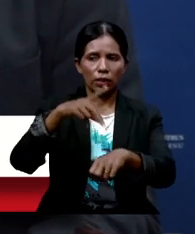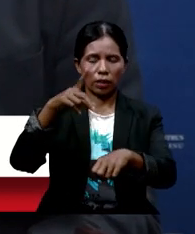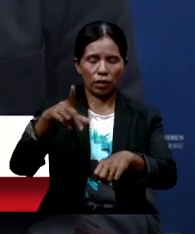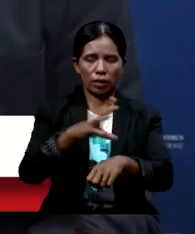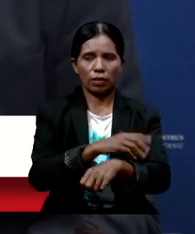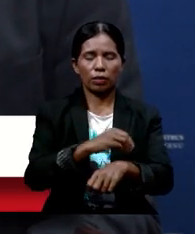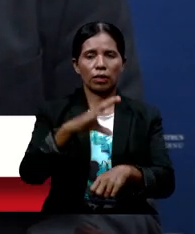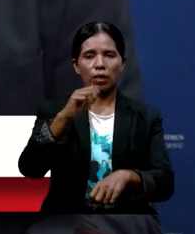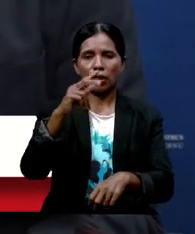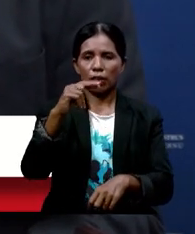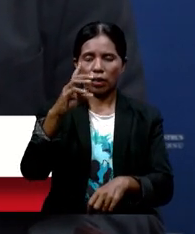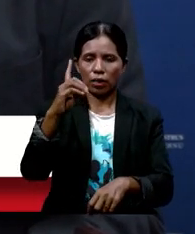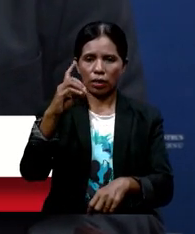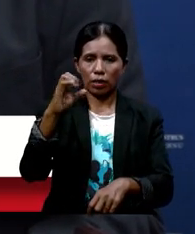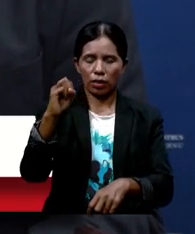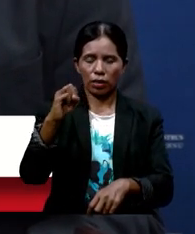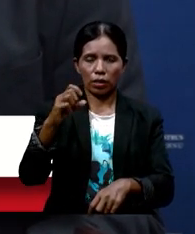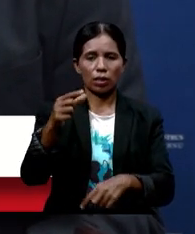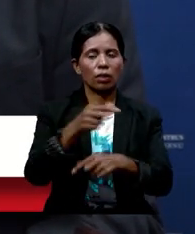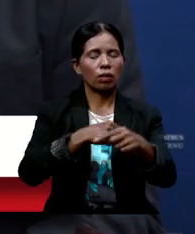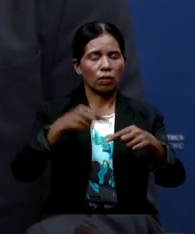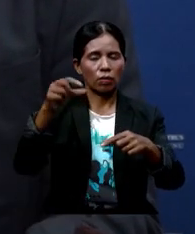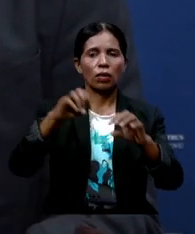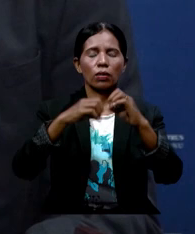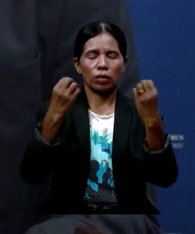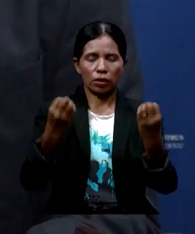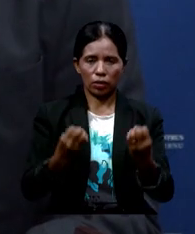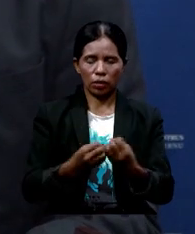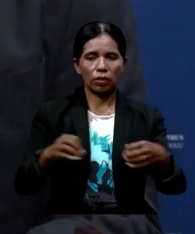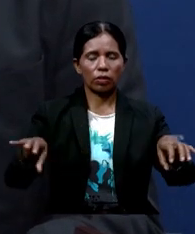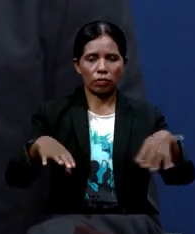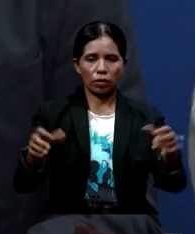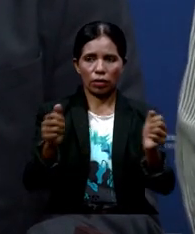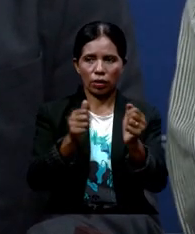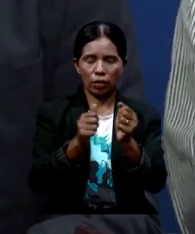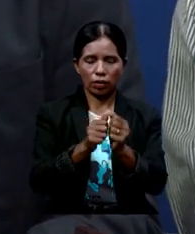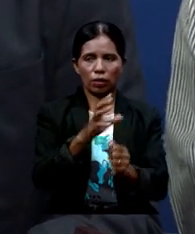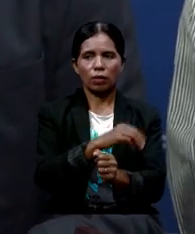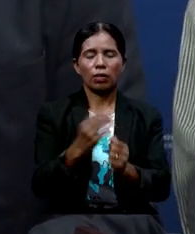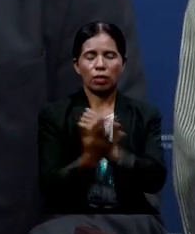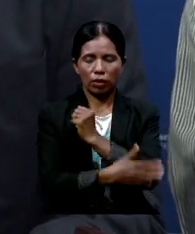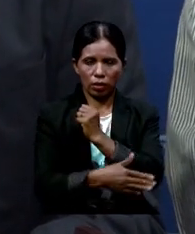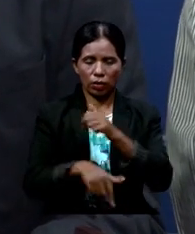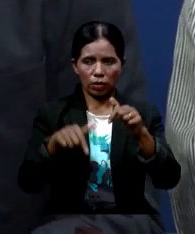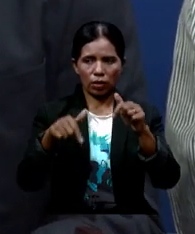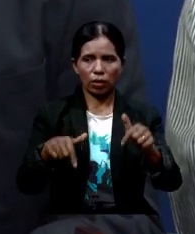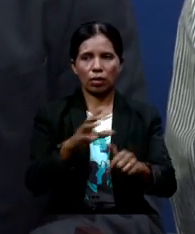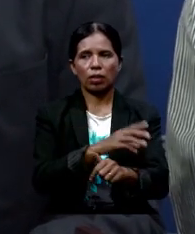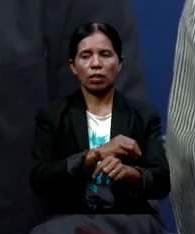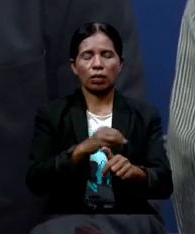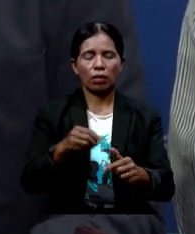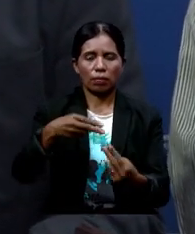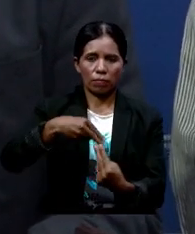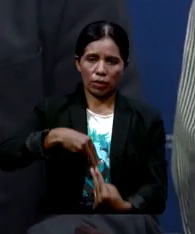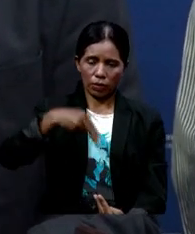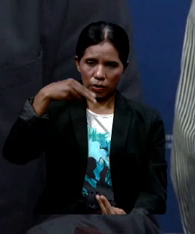Canadian global organization that works across 66 countries to address malnutrition.